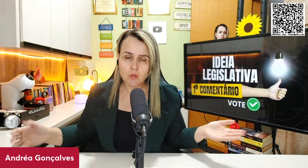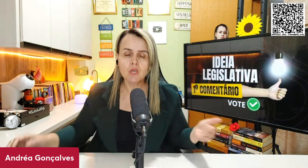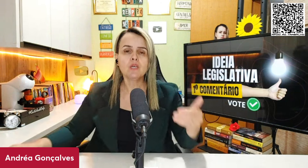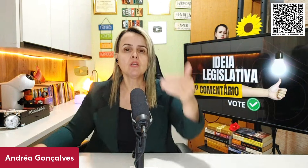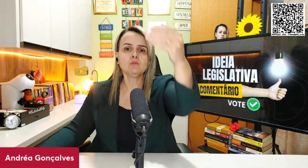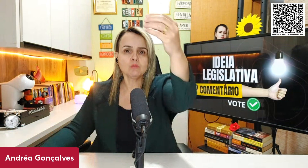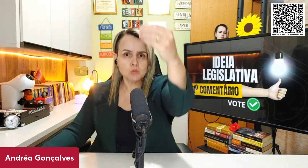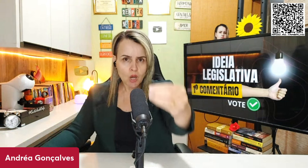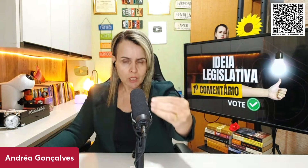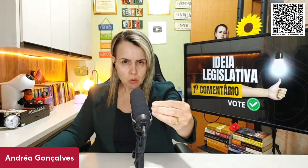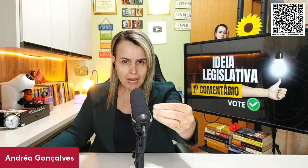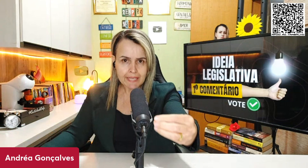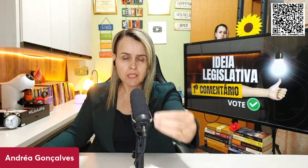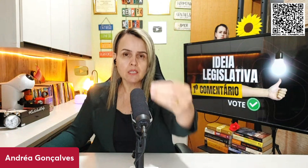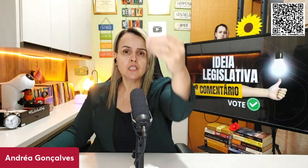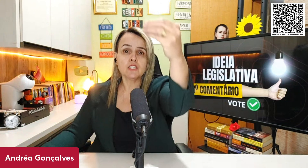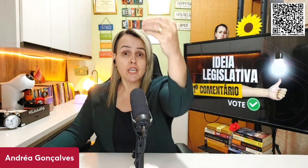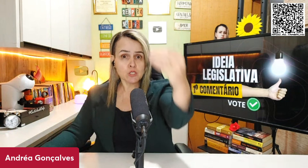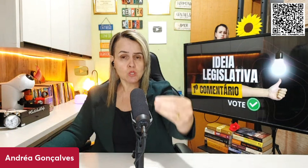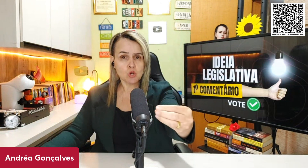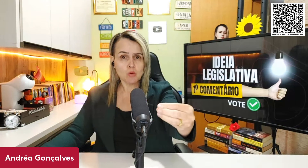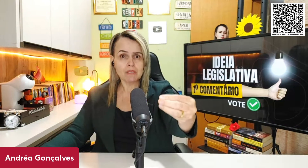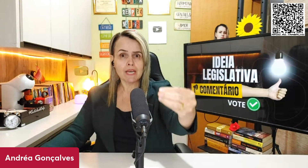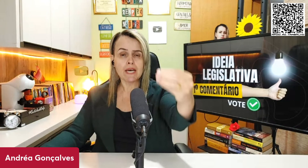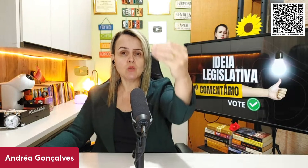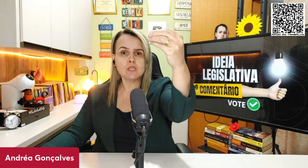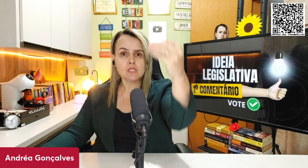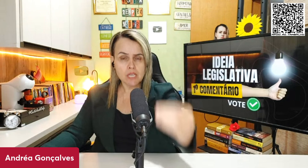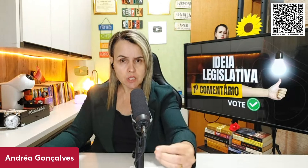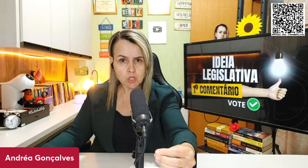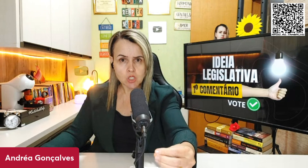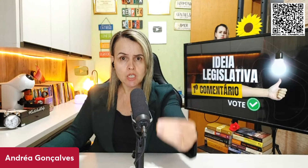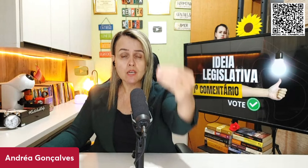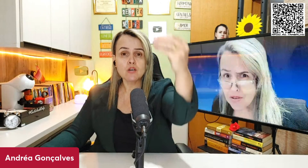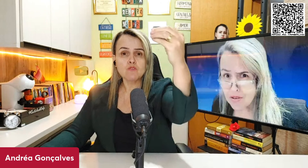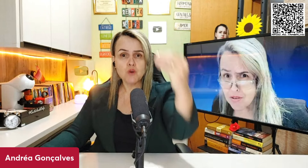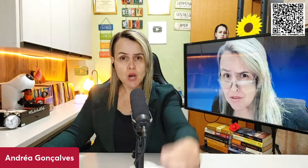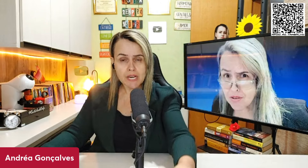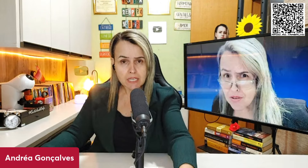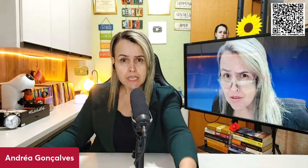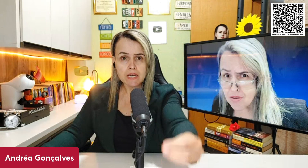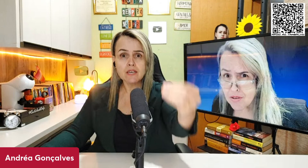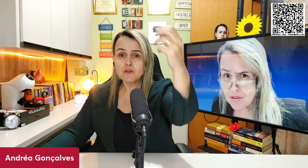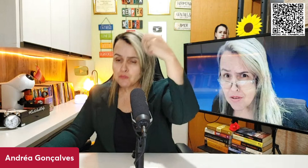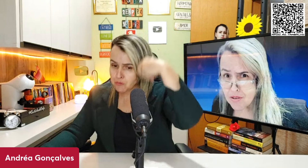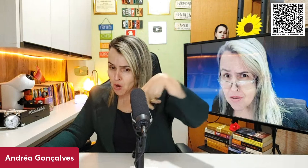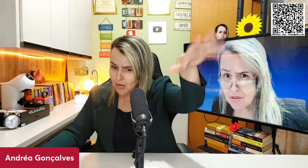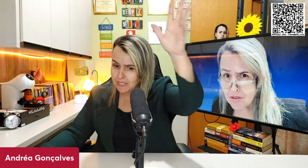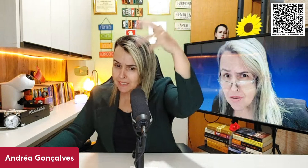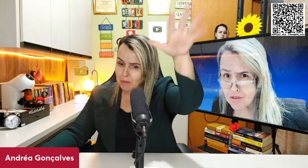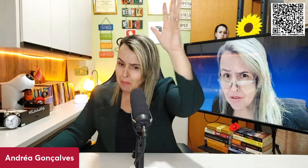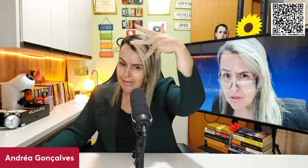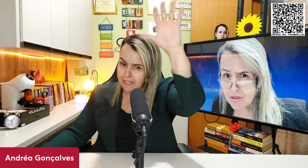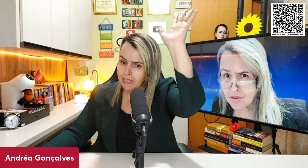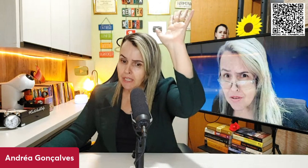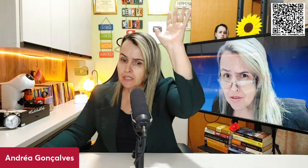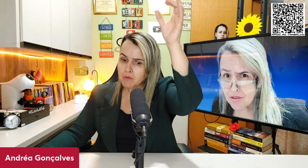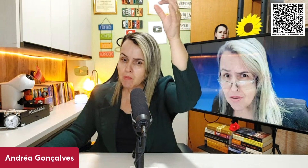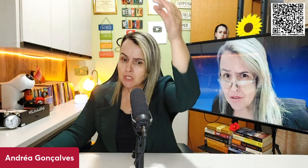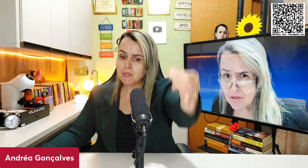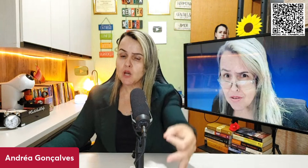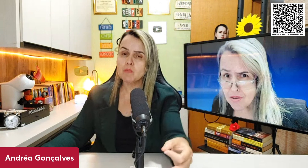entendeu Então toca no like de deixa o seu comentário sem Anistia fora Lira fora essa cambada